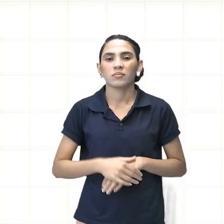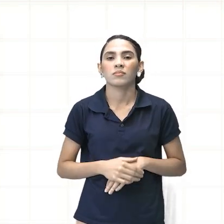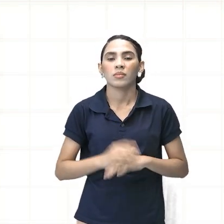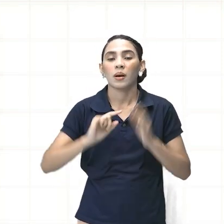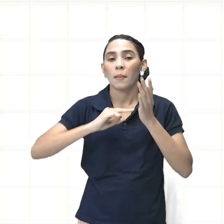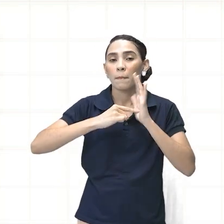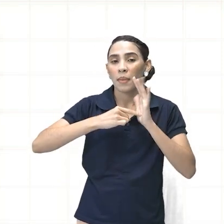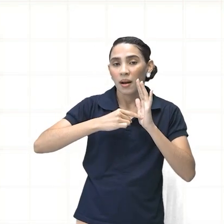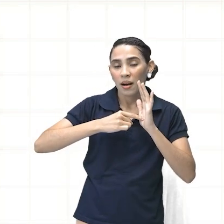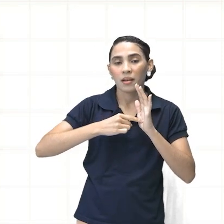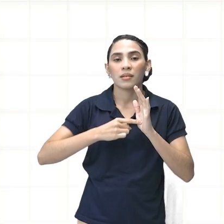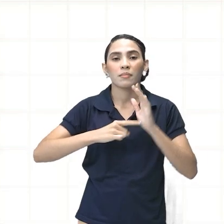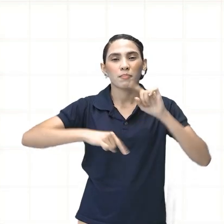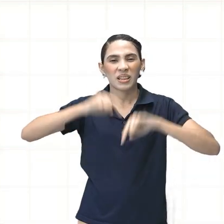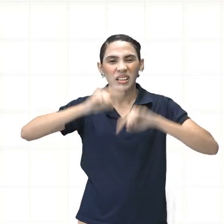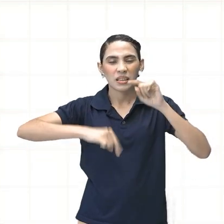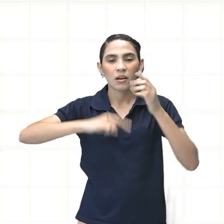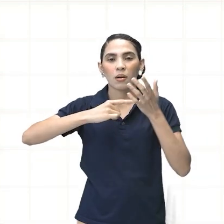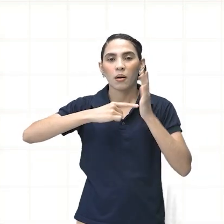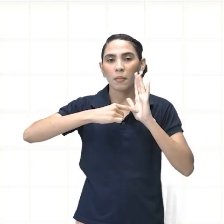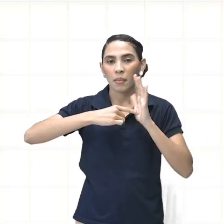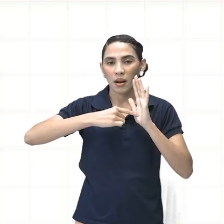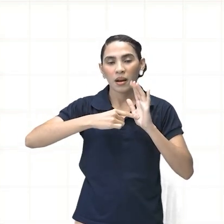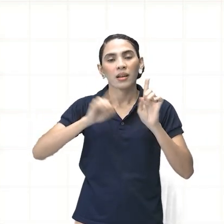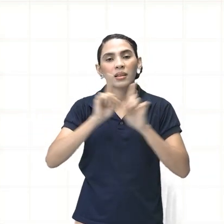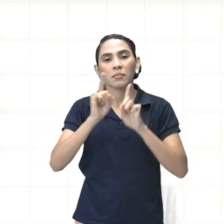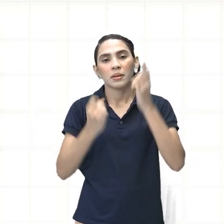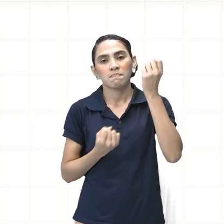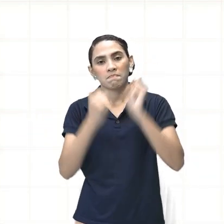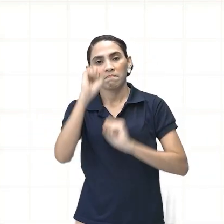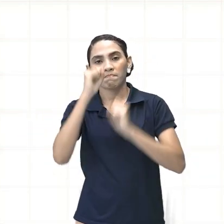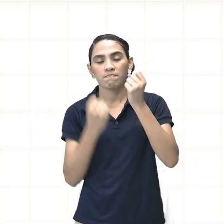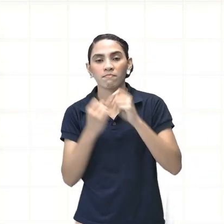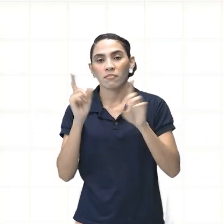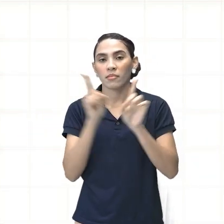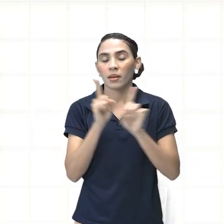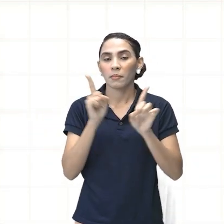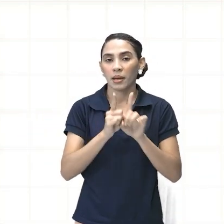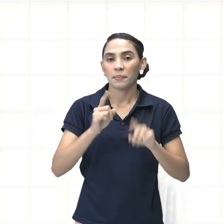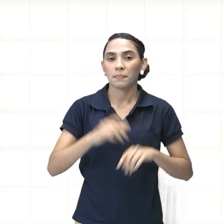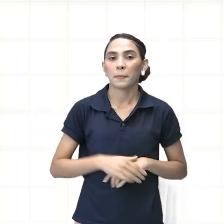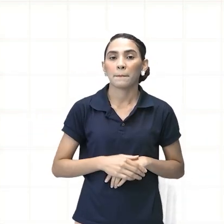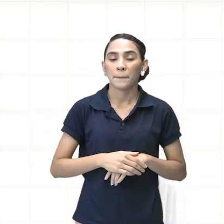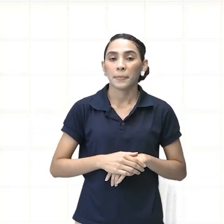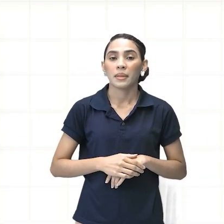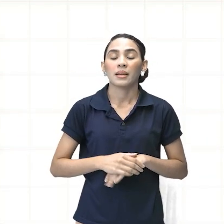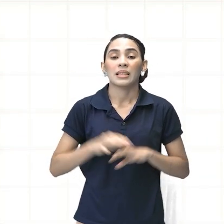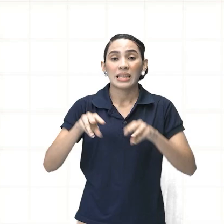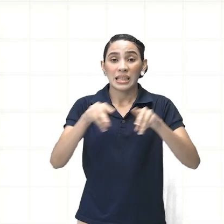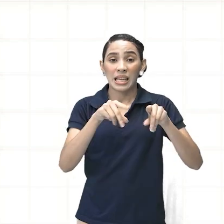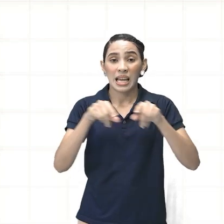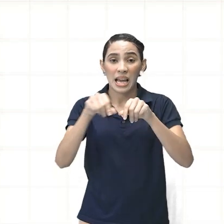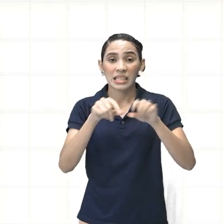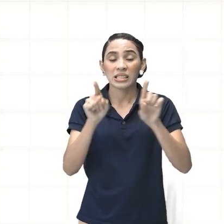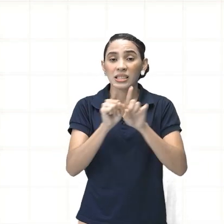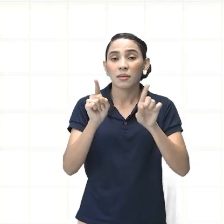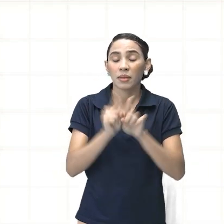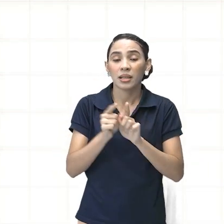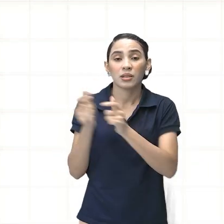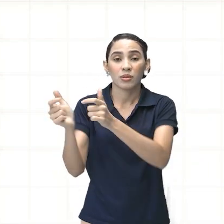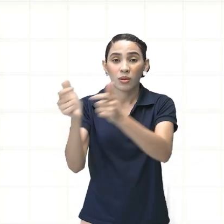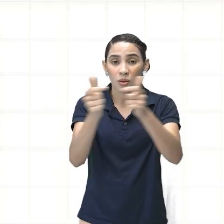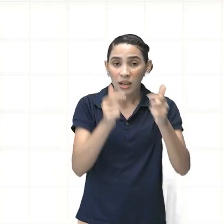De determinadas indústrias e até mesmo as terras, até as instalações industriais. Agora, com